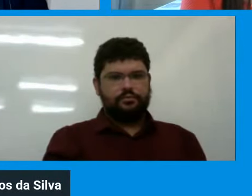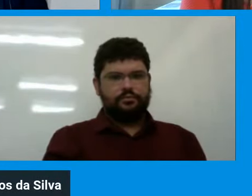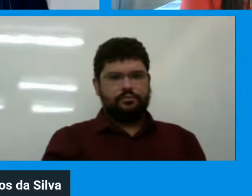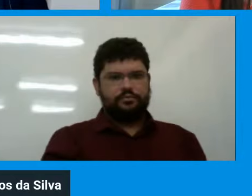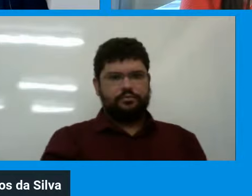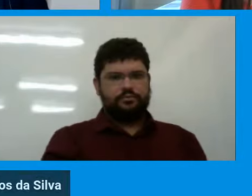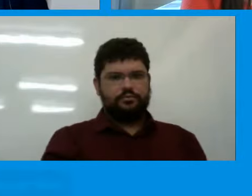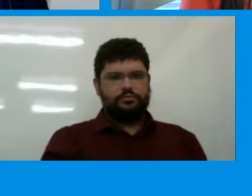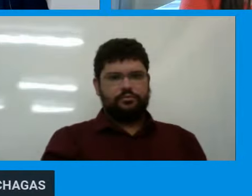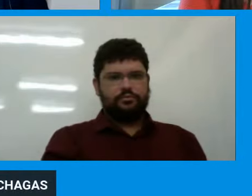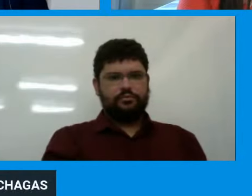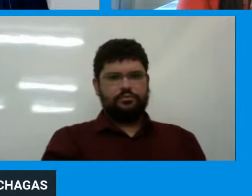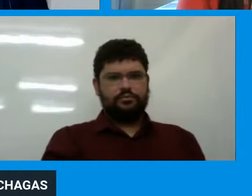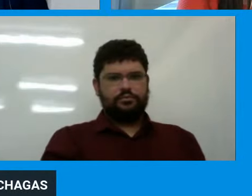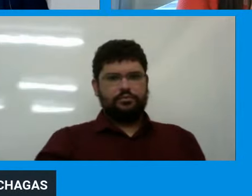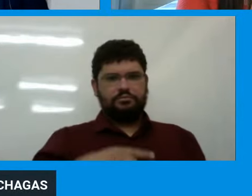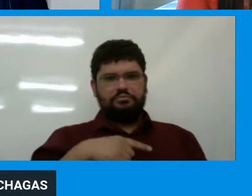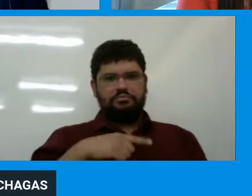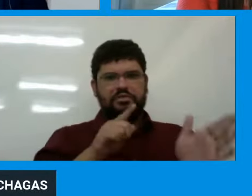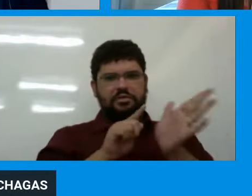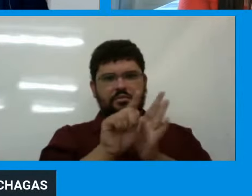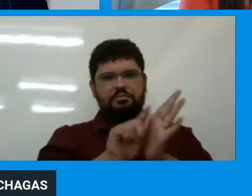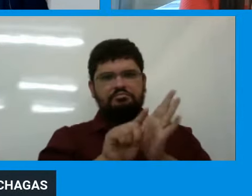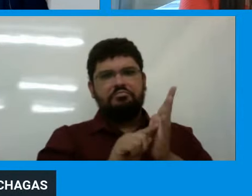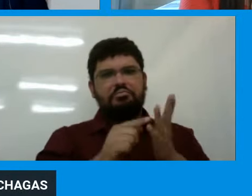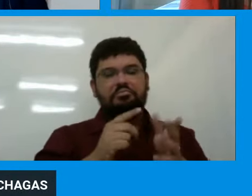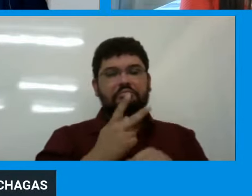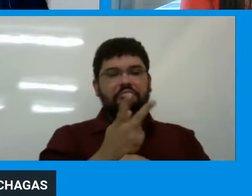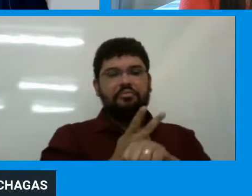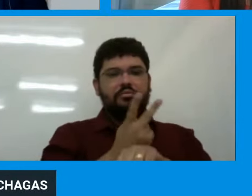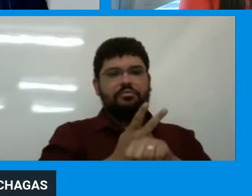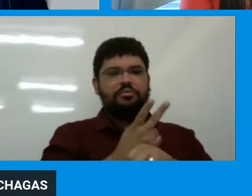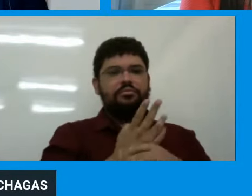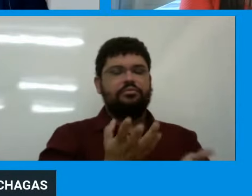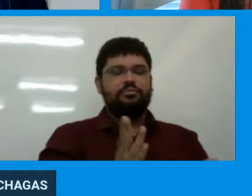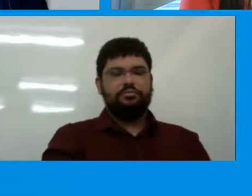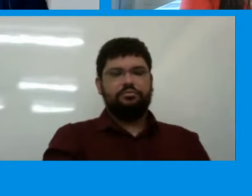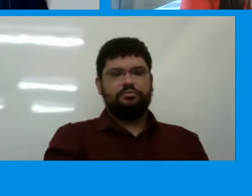Pronto, deixa eu ver. Tem mais algum questionamento? Deixa eu ver aqui.